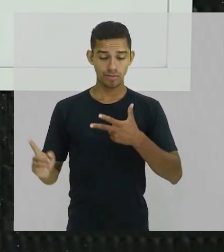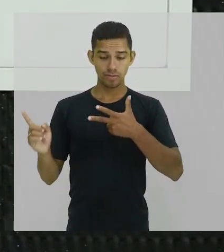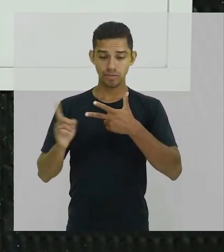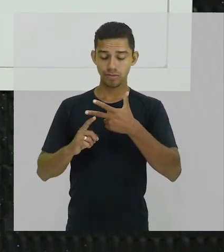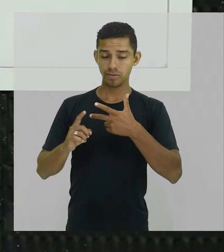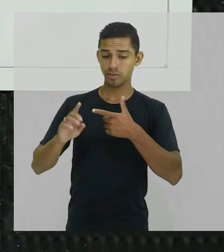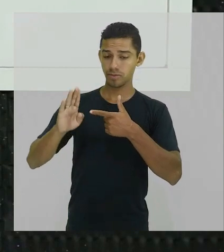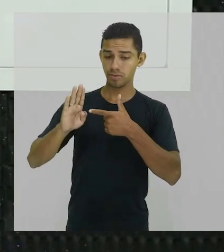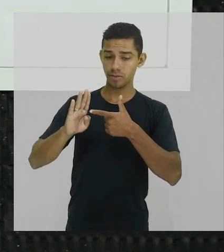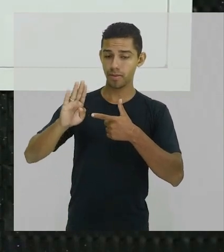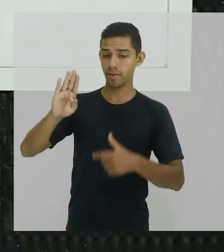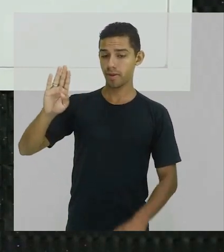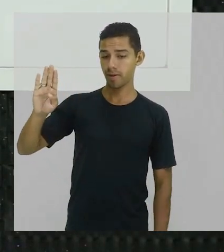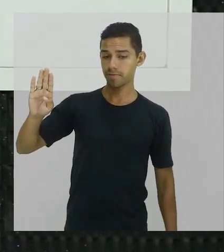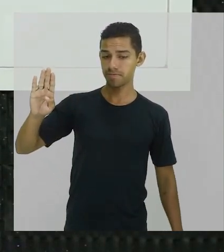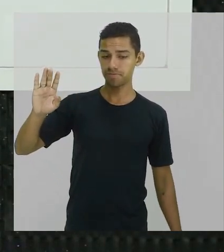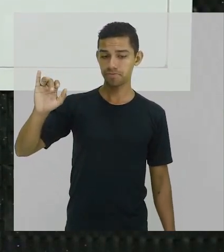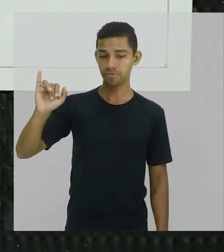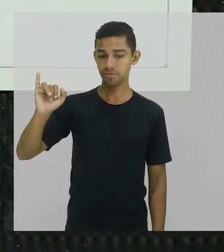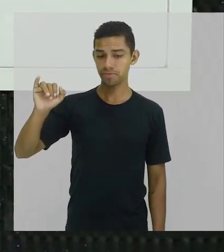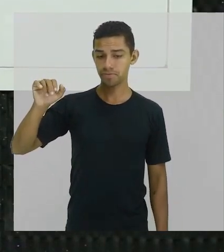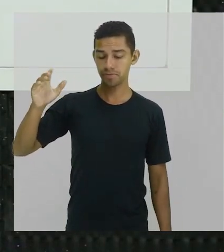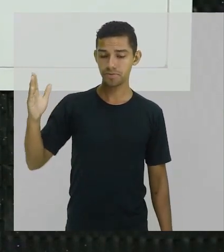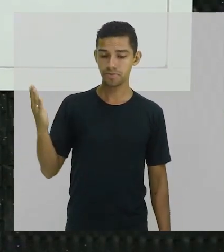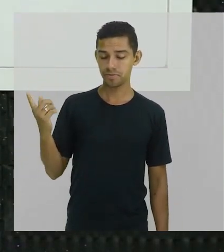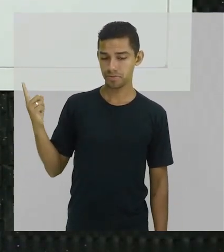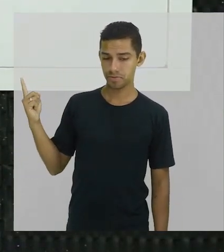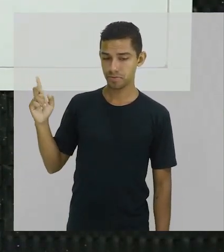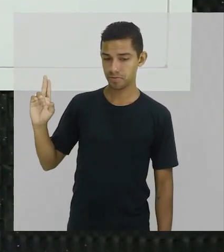interferência. Interferência eu vou fazer aqui, ó.